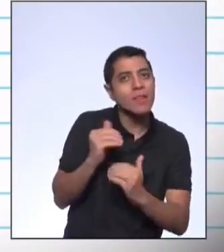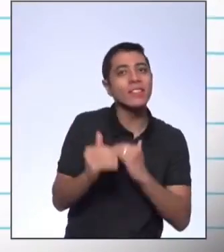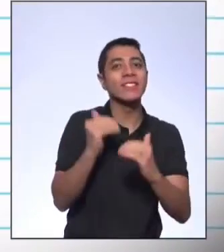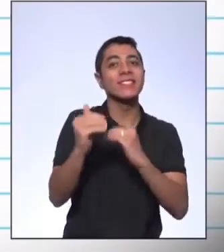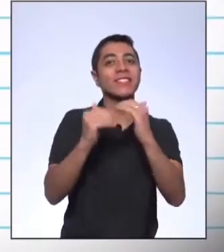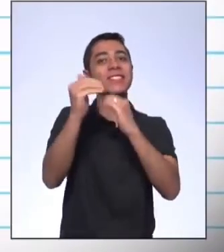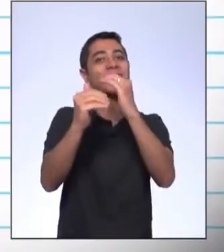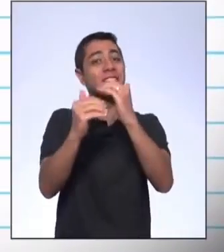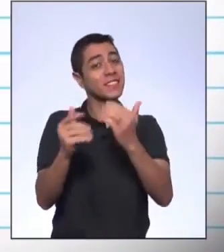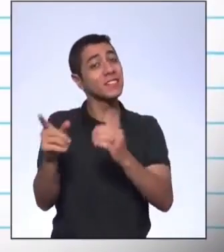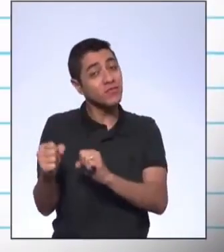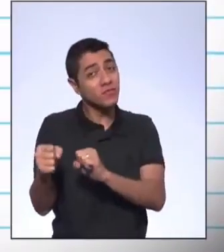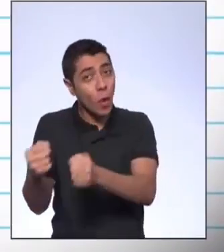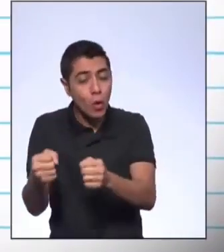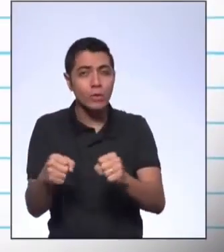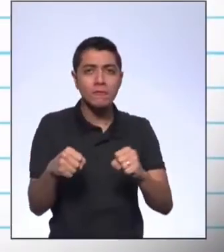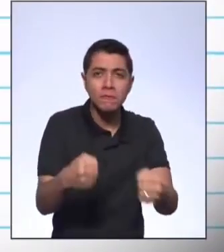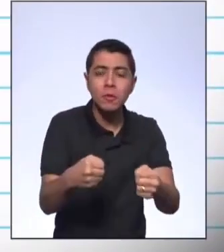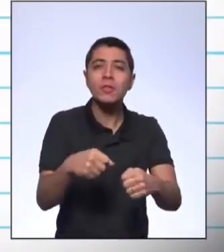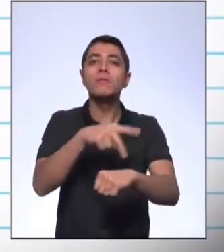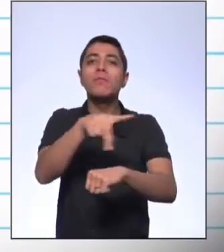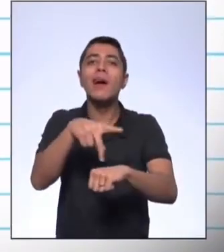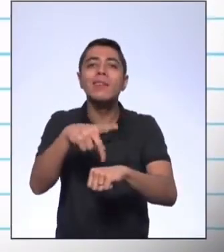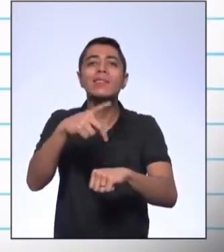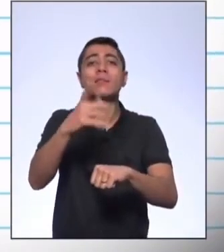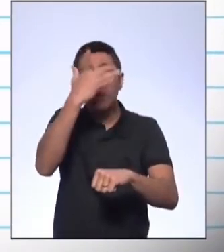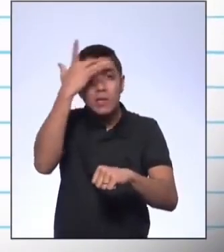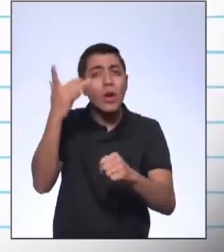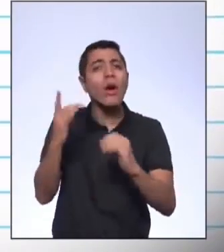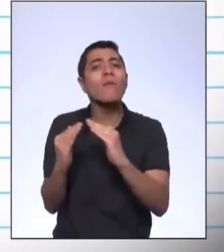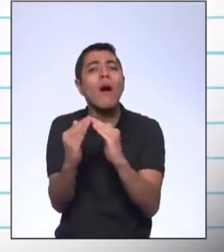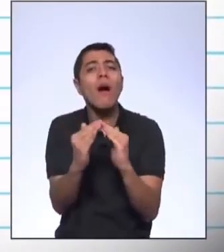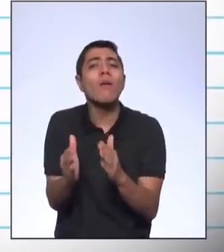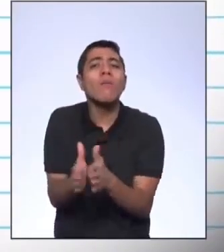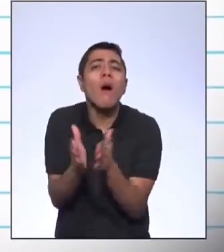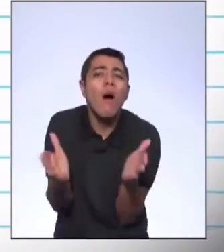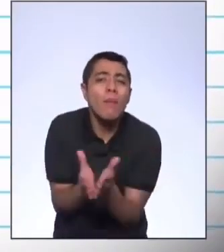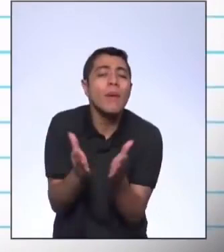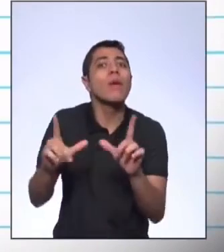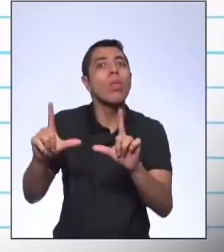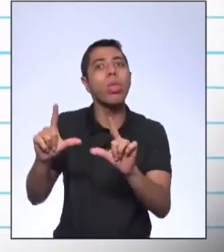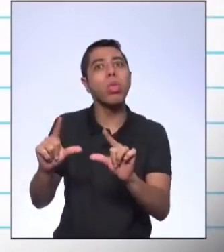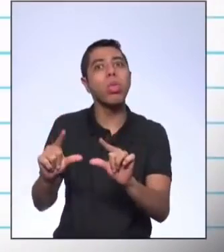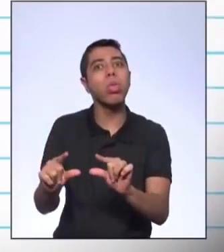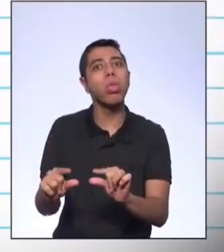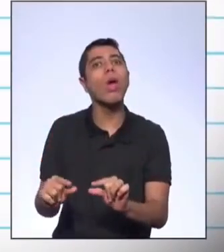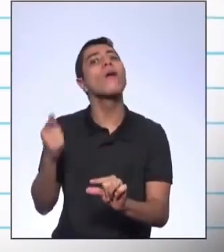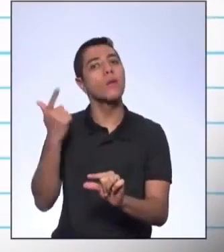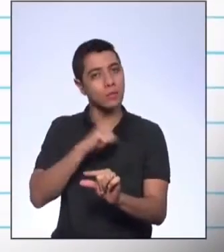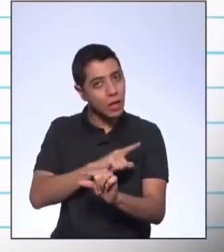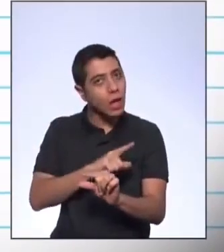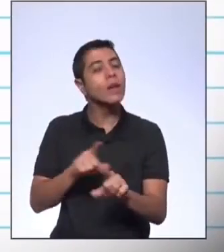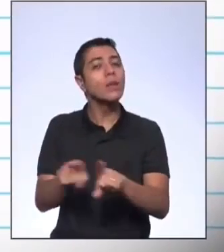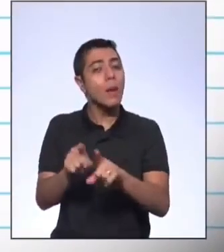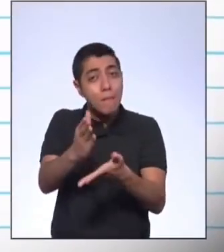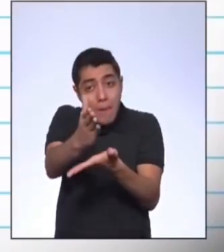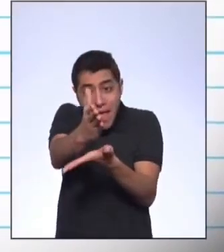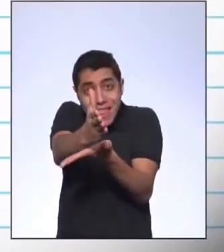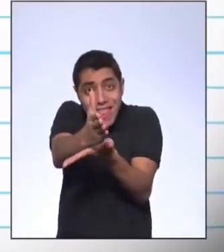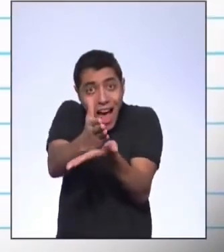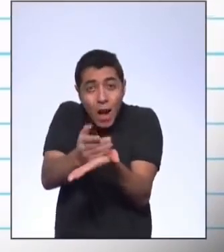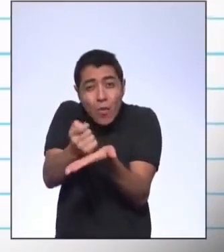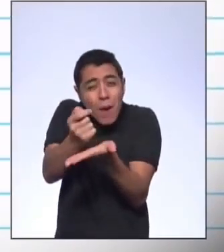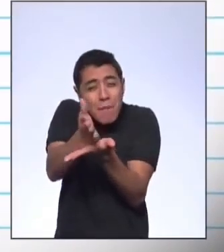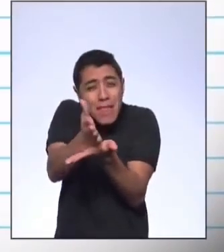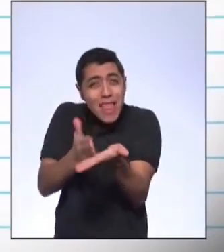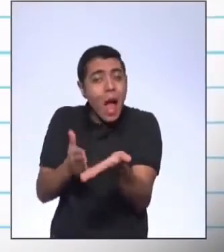diminuiu mais da metade a proporção de pessoas subnutridas nas regiões em desenvolvimento caiu quase pela metade a taxa